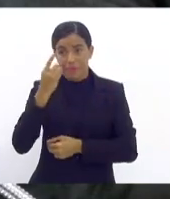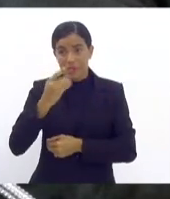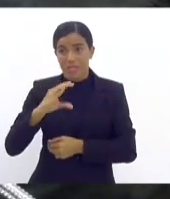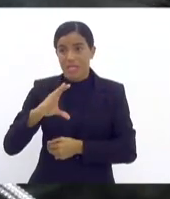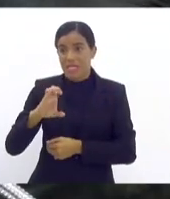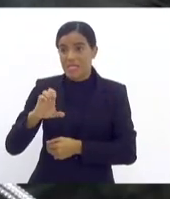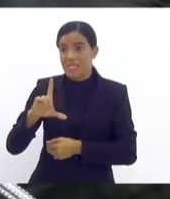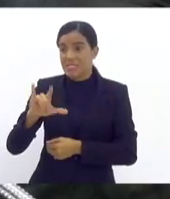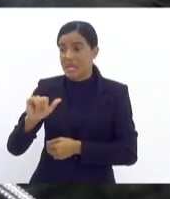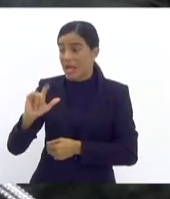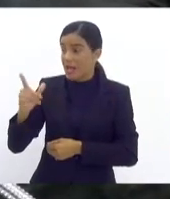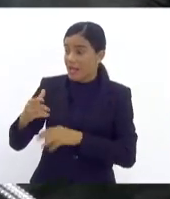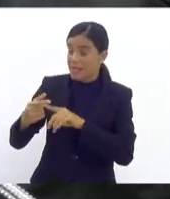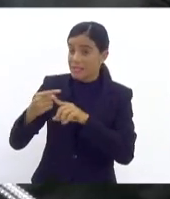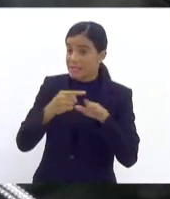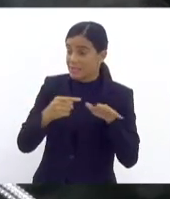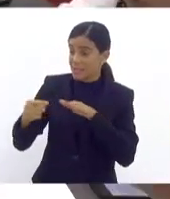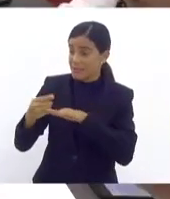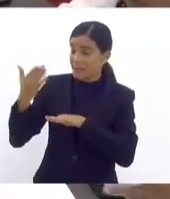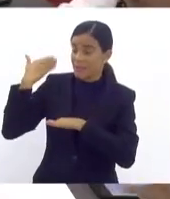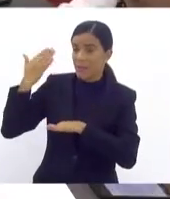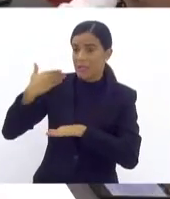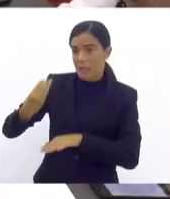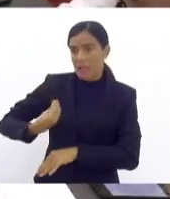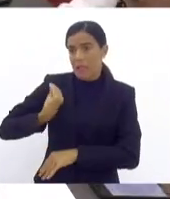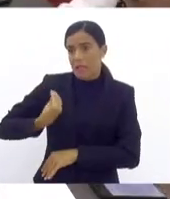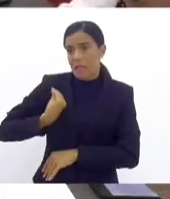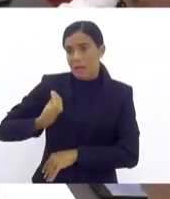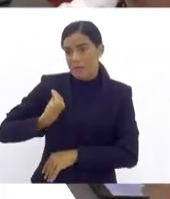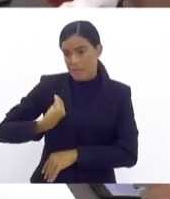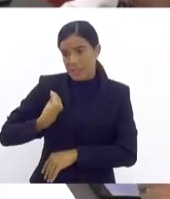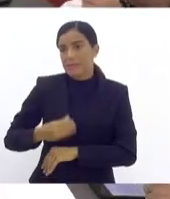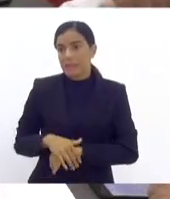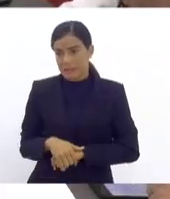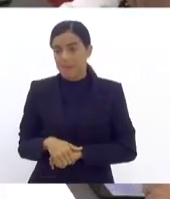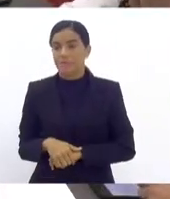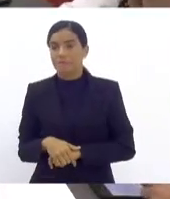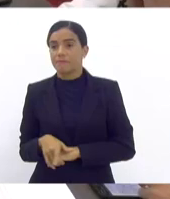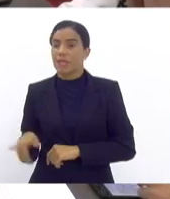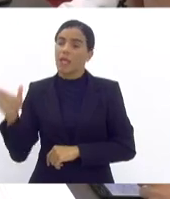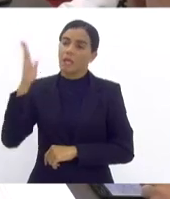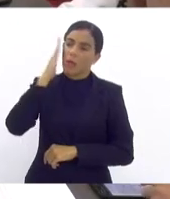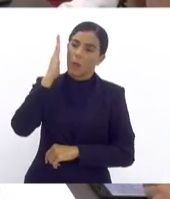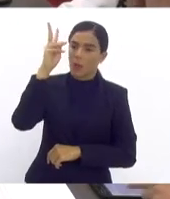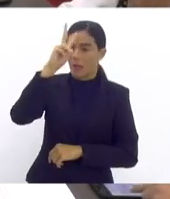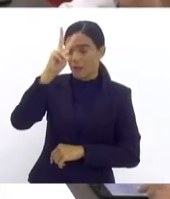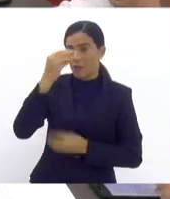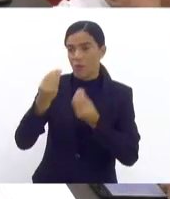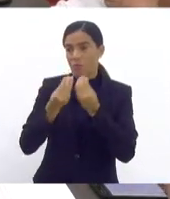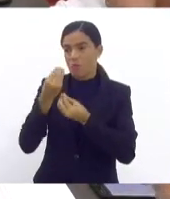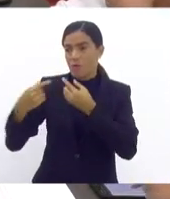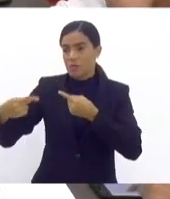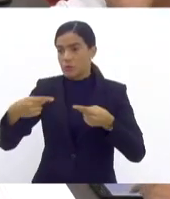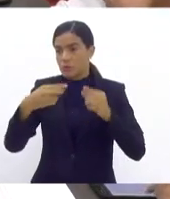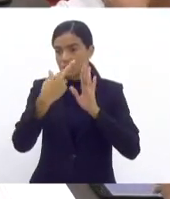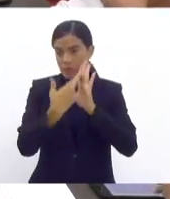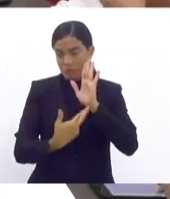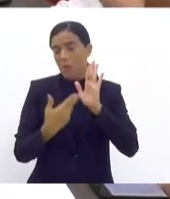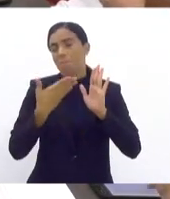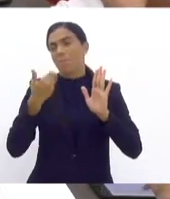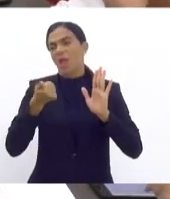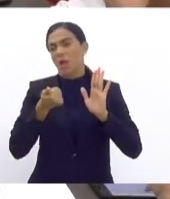discutiu com a presença dela na semana passada, e sei que Vossa Excelência se esmerou na produção do relatório. Então, em comum acordo, retirar de